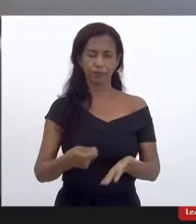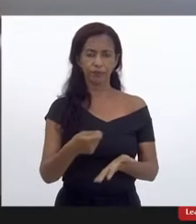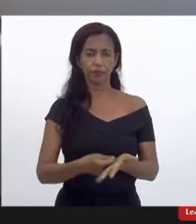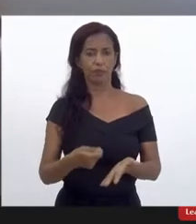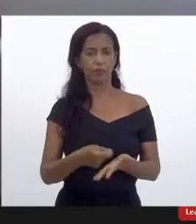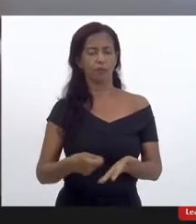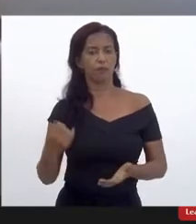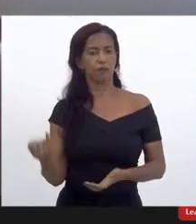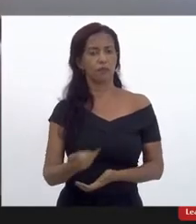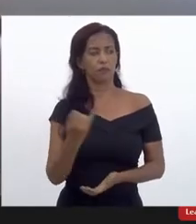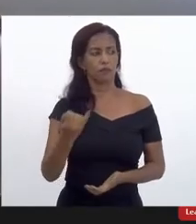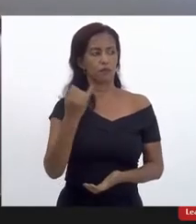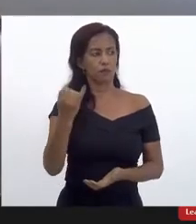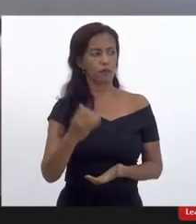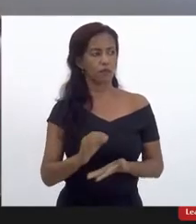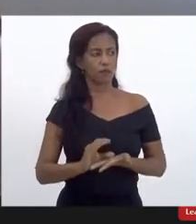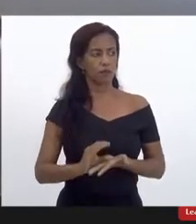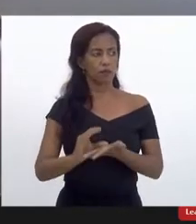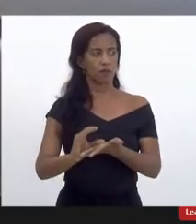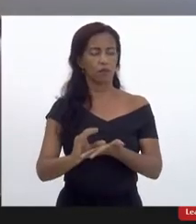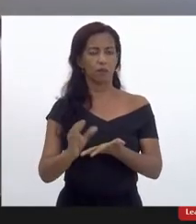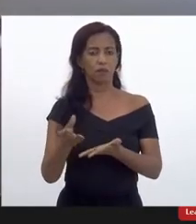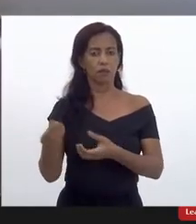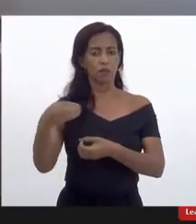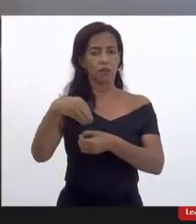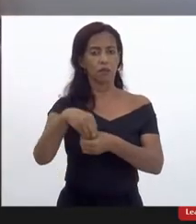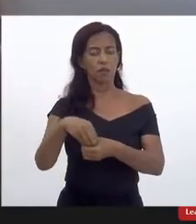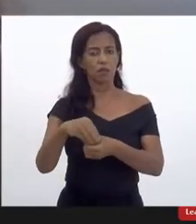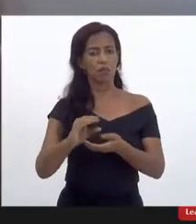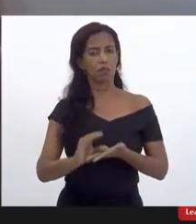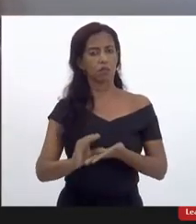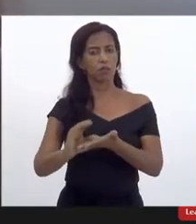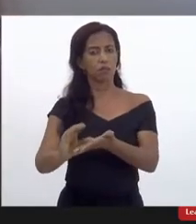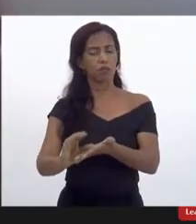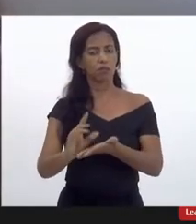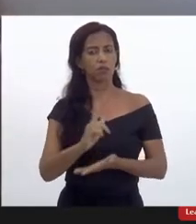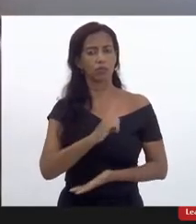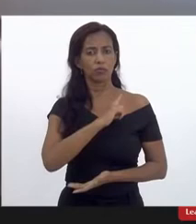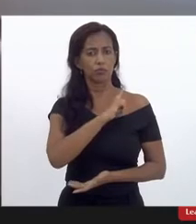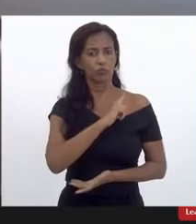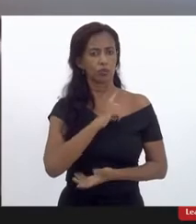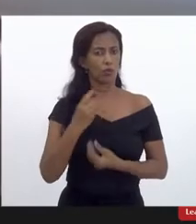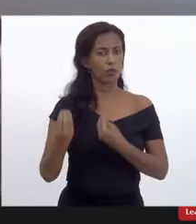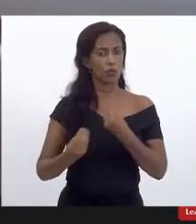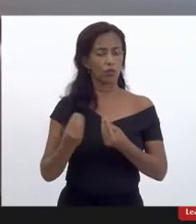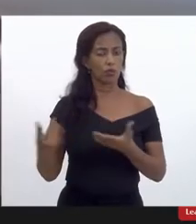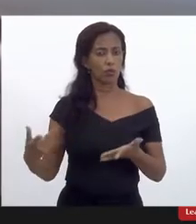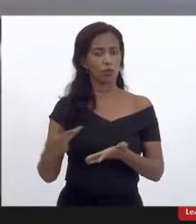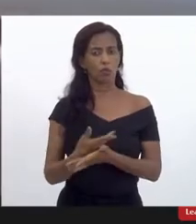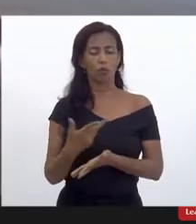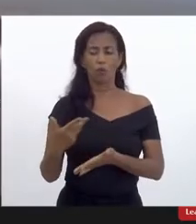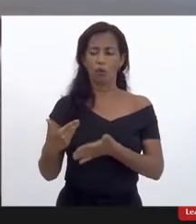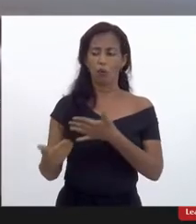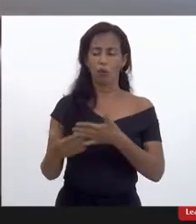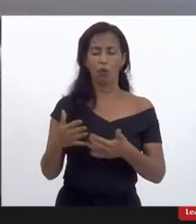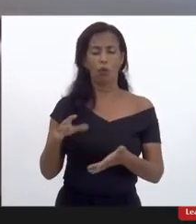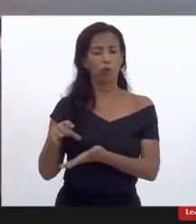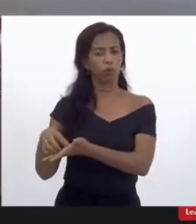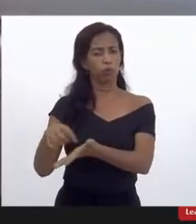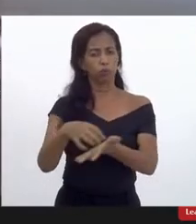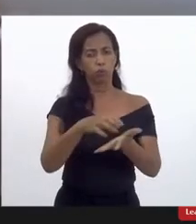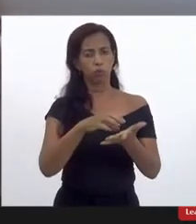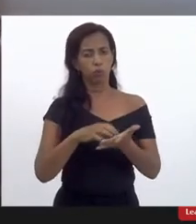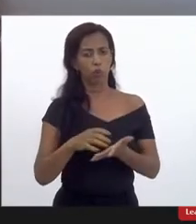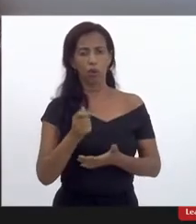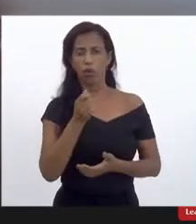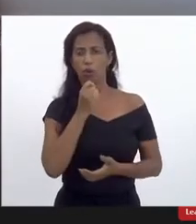da importância de inserir a gratificação do cogestor, como acontece em qualquer órgão.